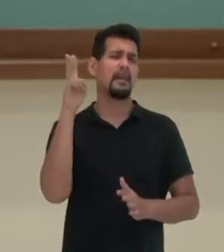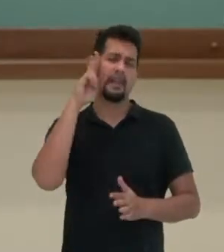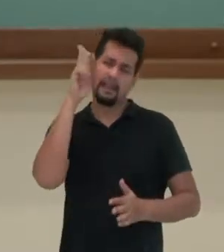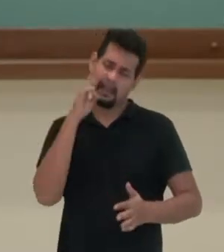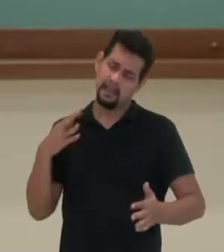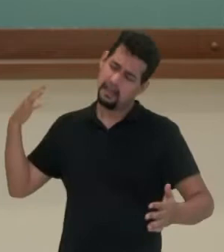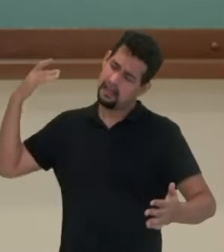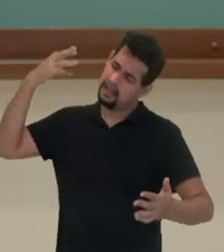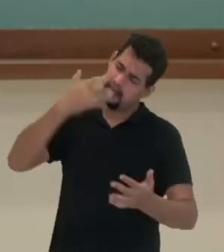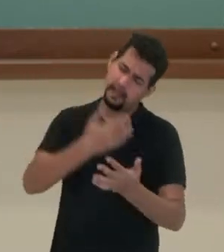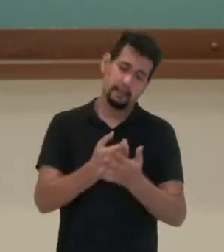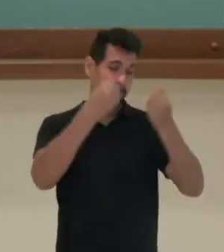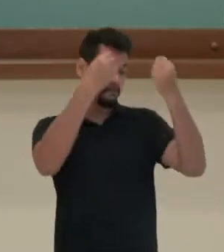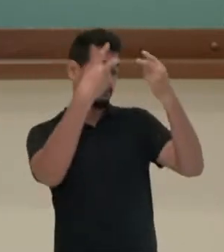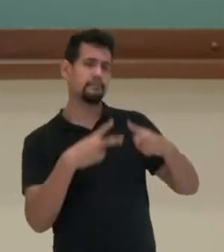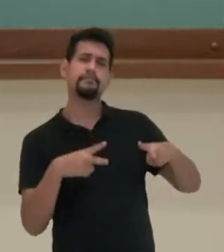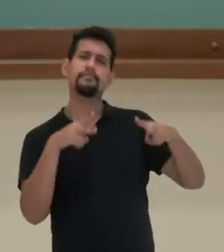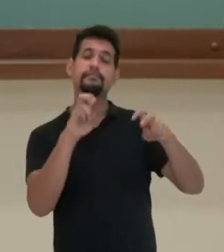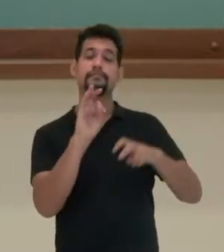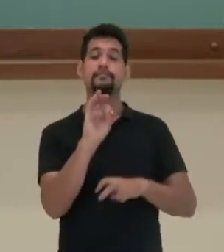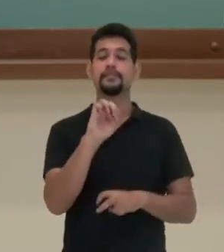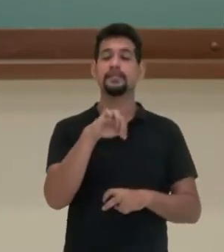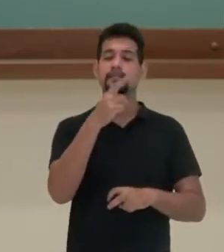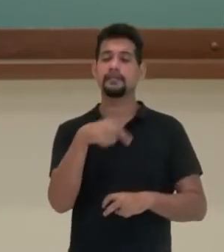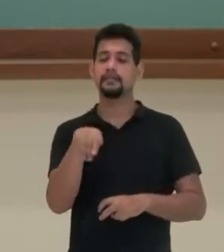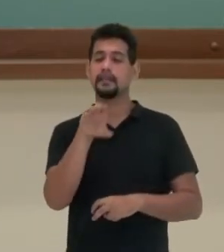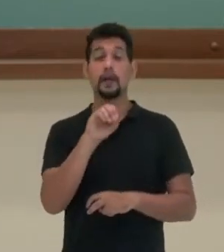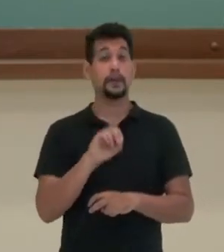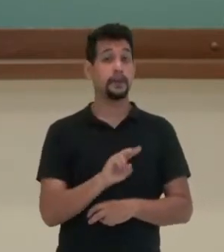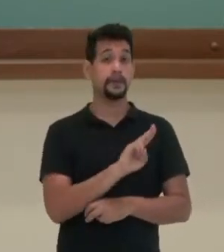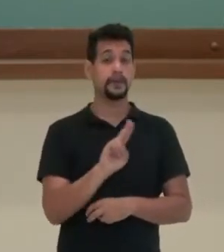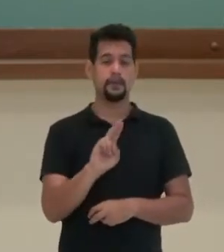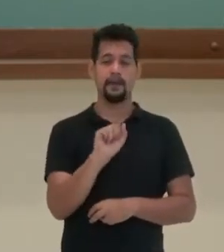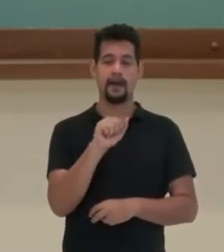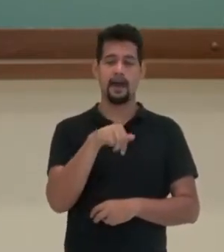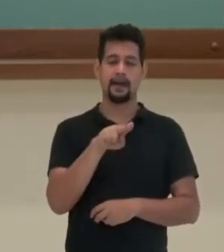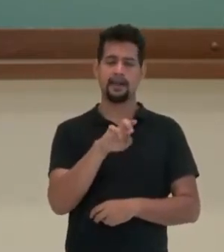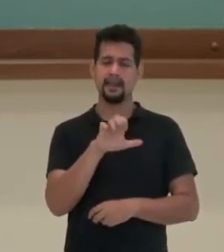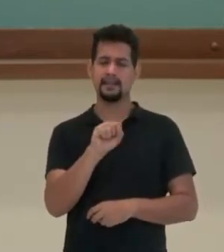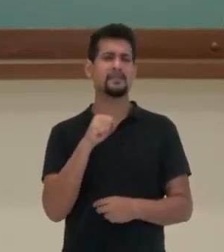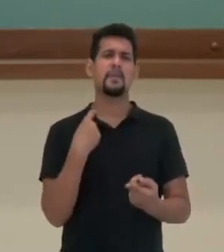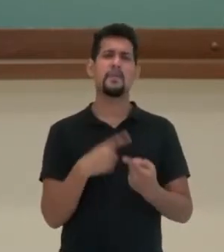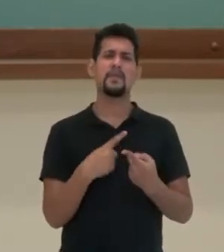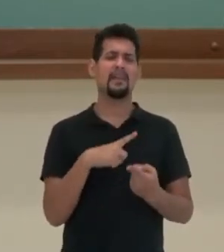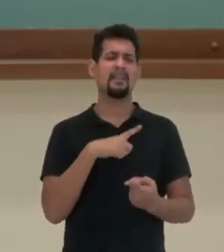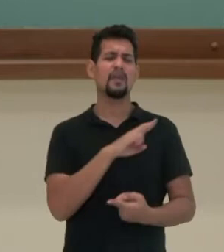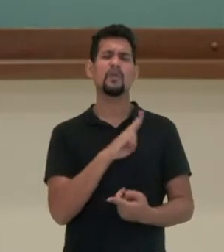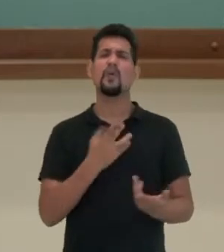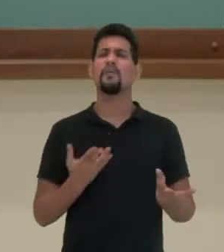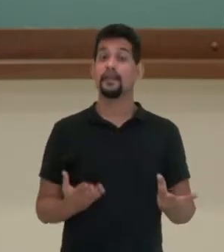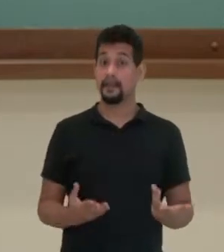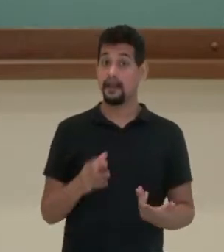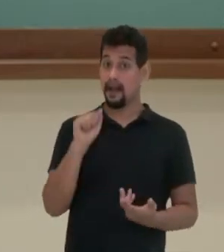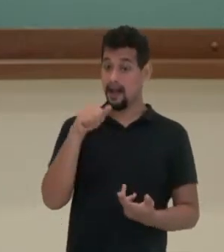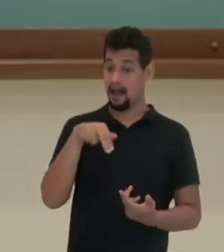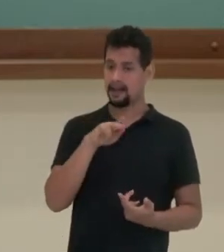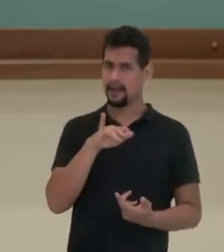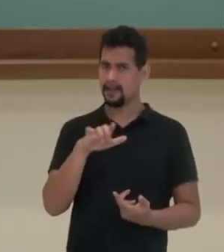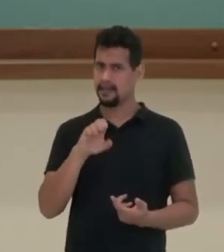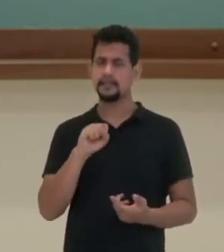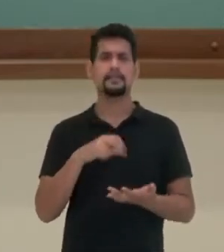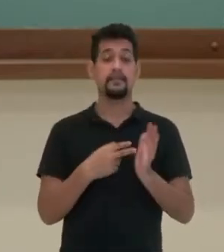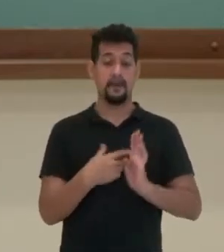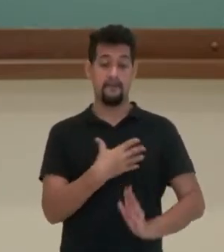sobre esse tendão, sobre o Aquiles? Por que esse tendão ganhou esse nome? Aquiles era filho